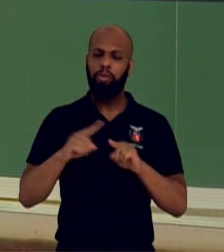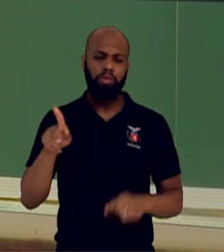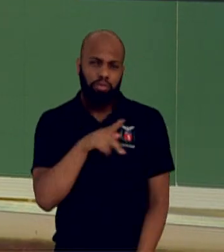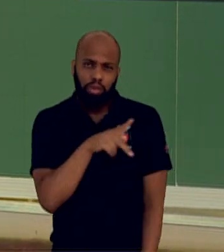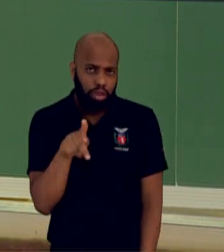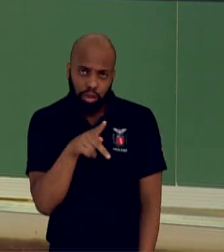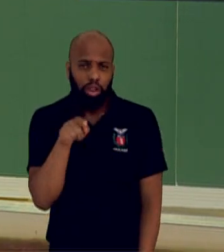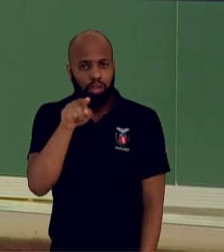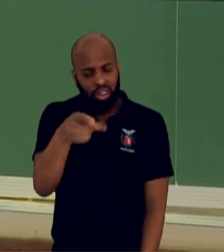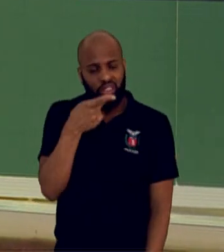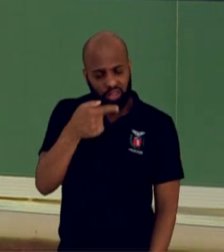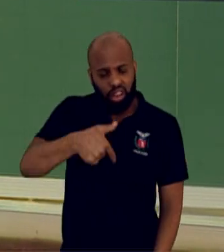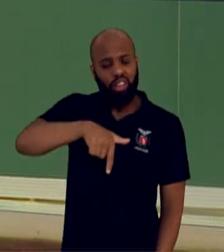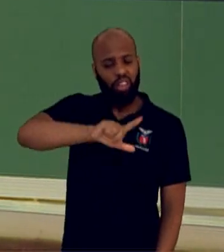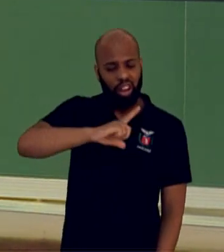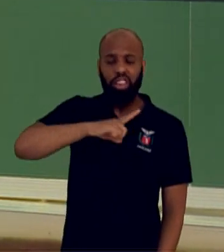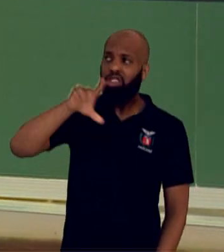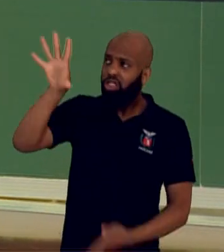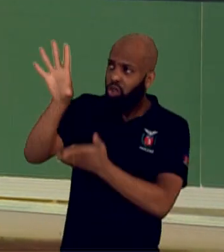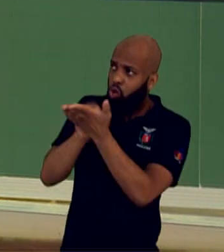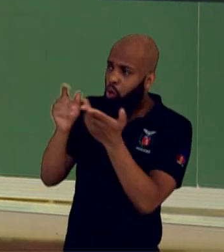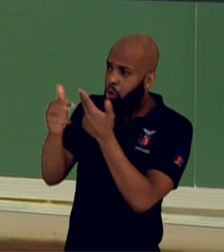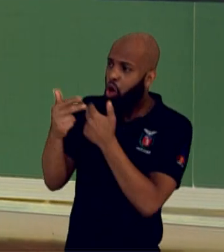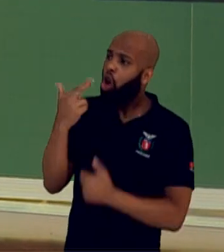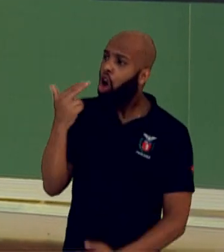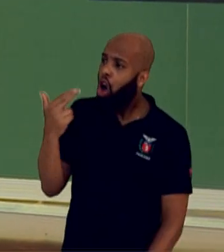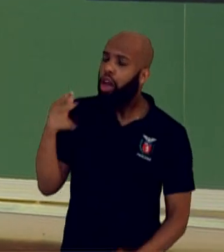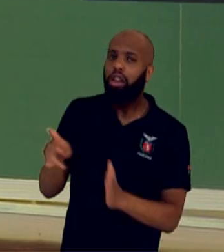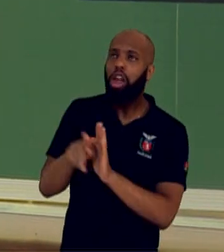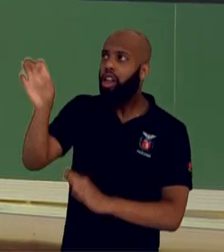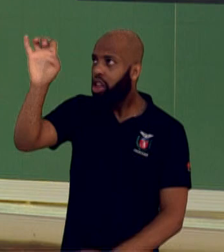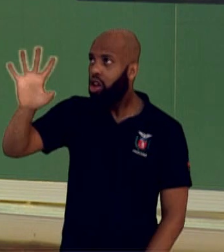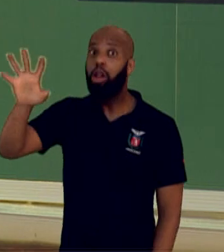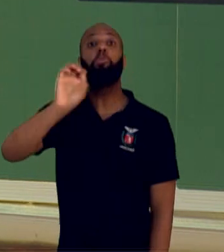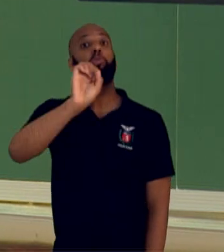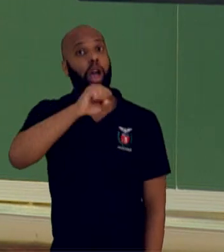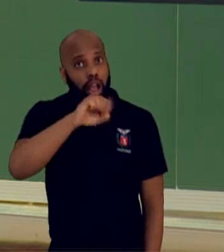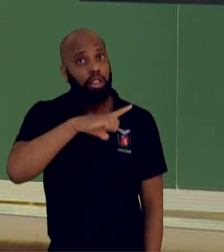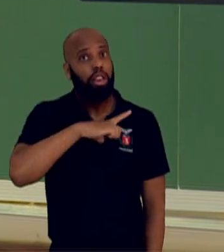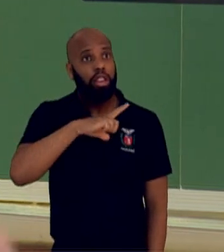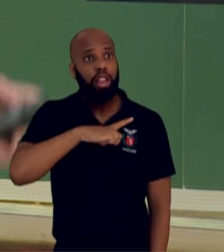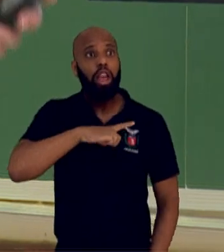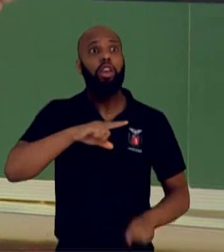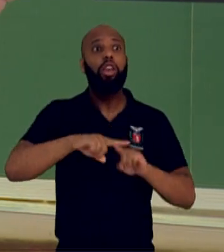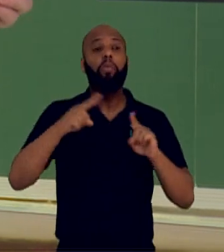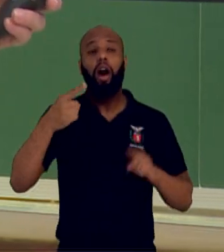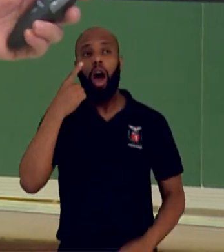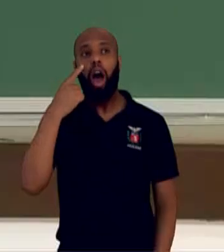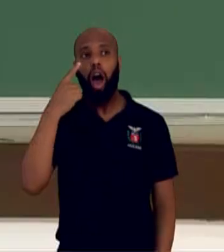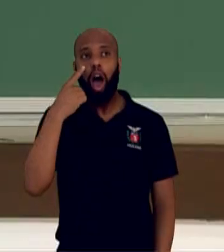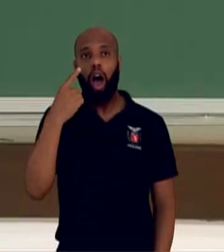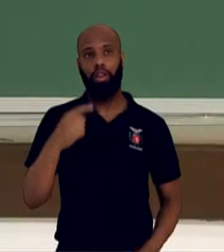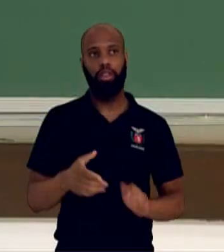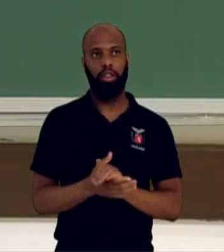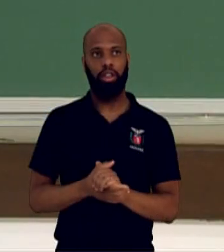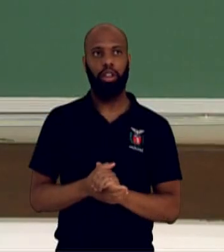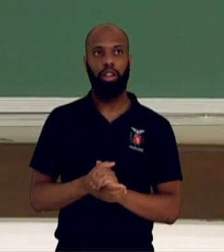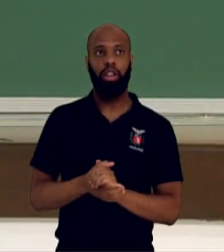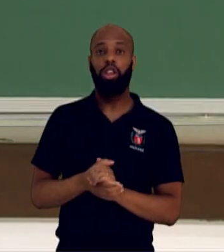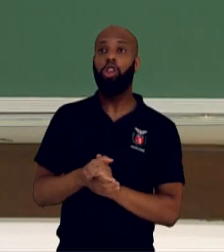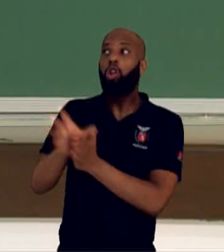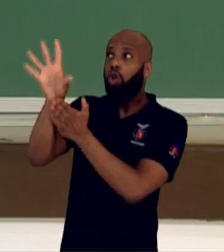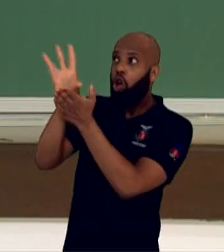professora, você disse que eles trouxeram novidades de fora. Sim, trouxeram, mas olha o que diz a questão aqui, ó.